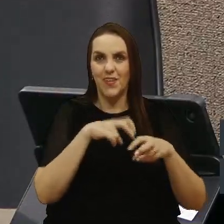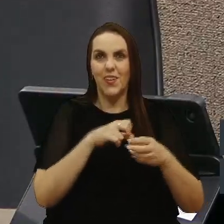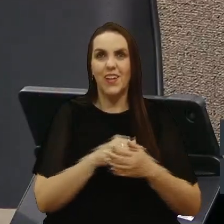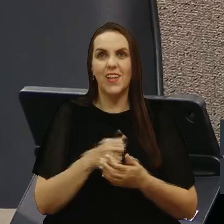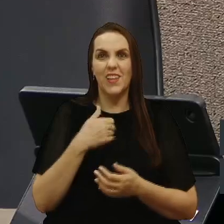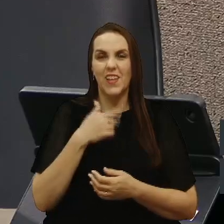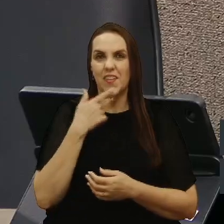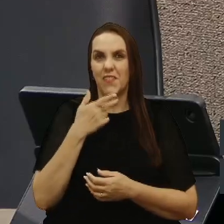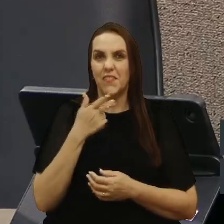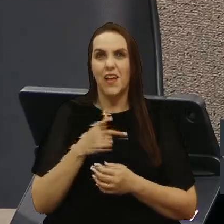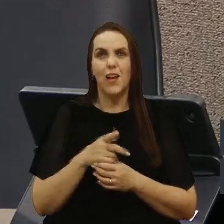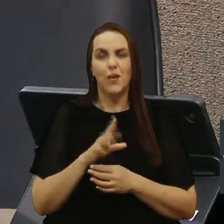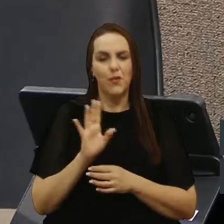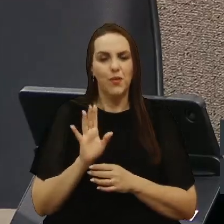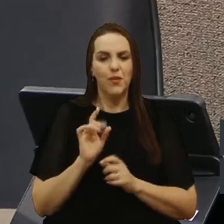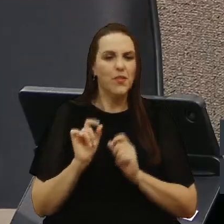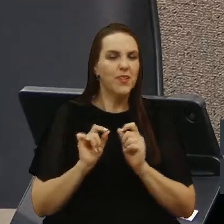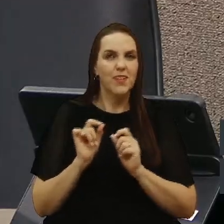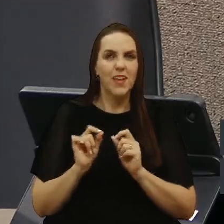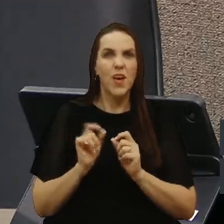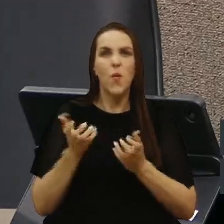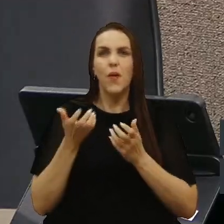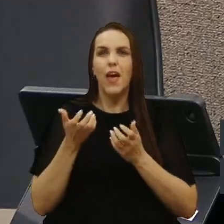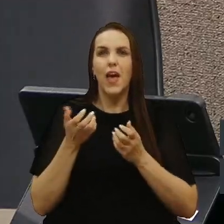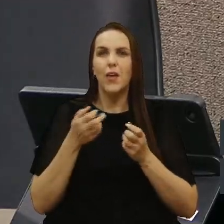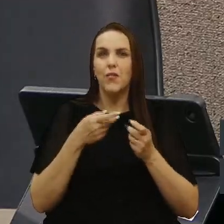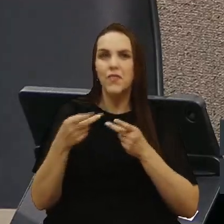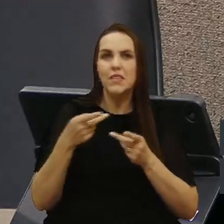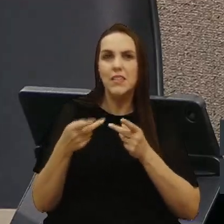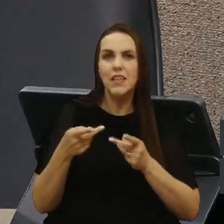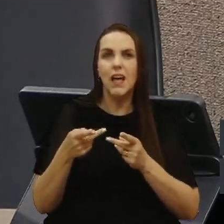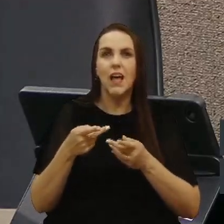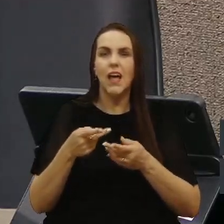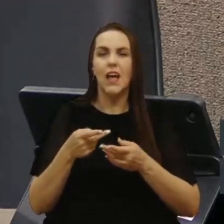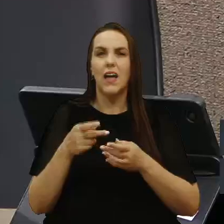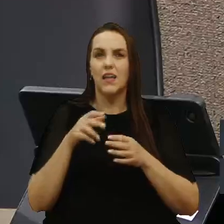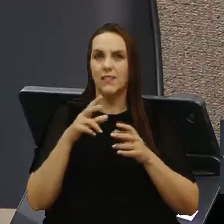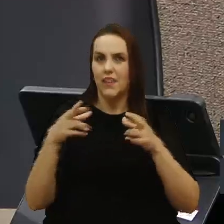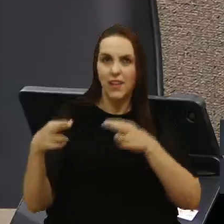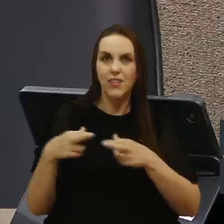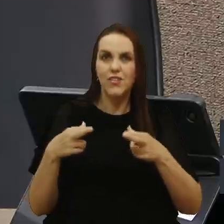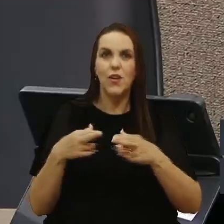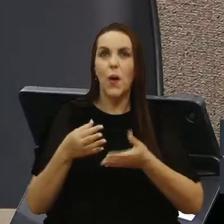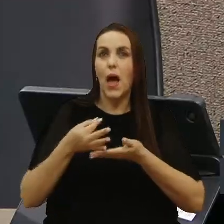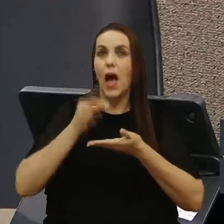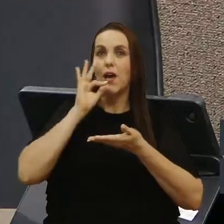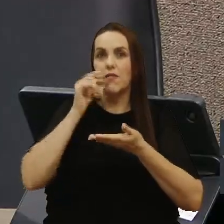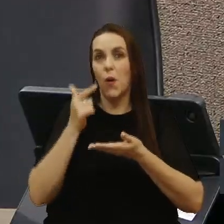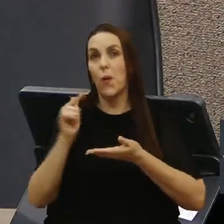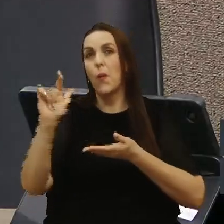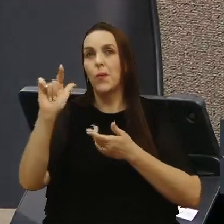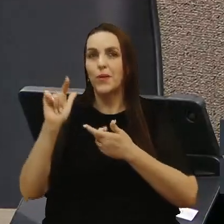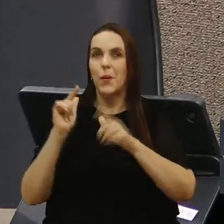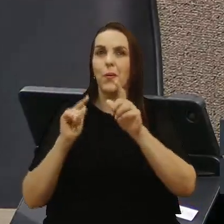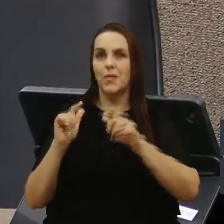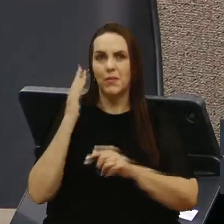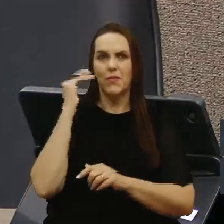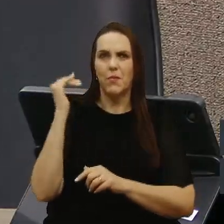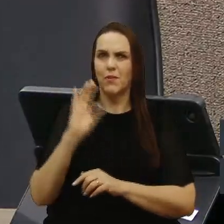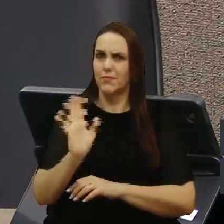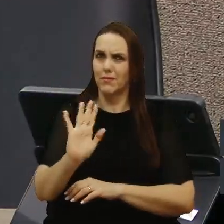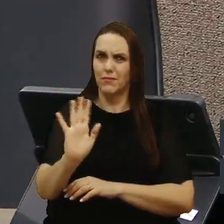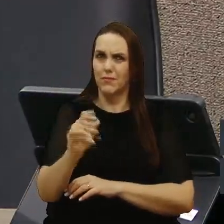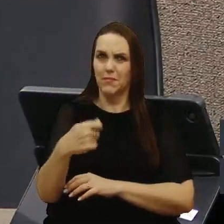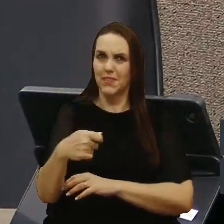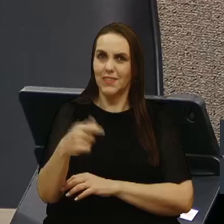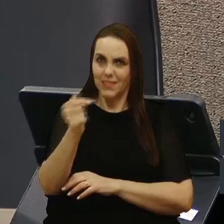diz, eu quero visitar a região e vou tomar um café colonial em outras cidades que são mais conhecidas por eles. Eu digo, mas não